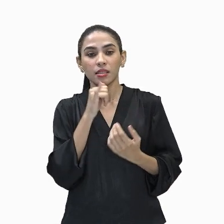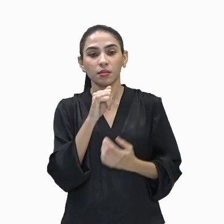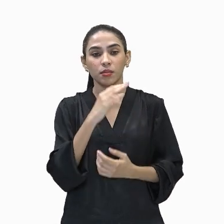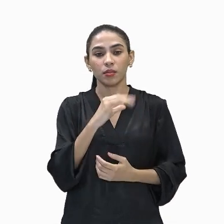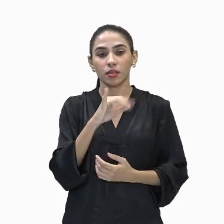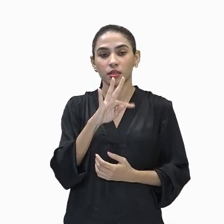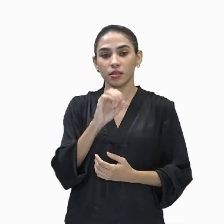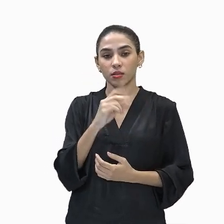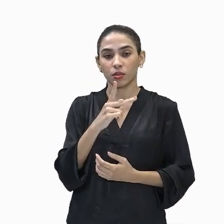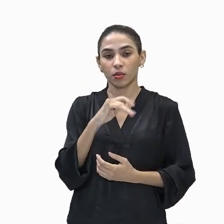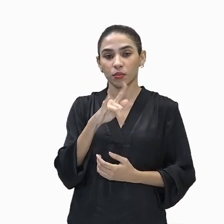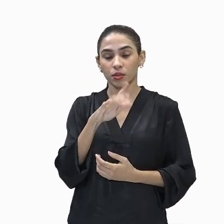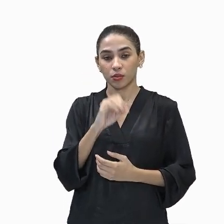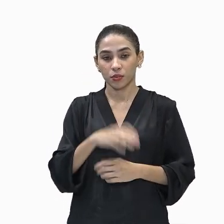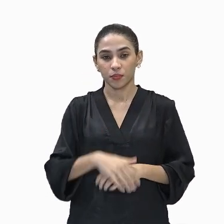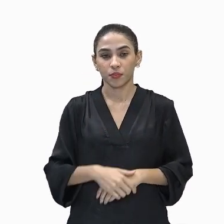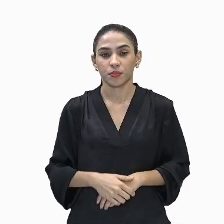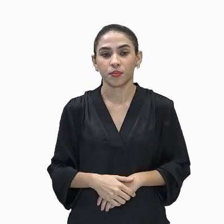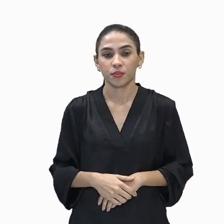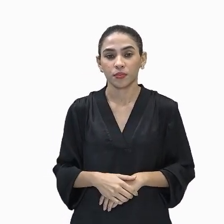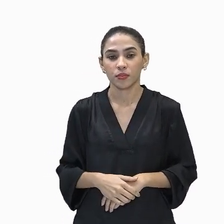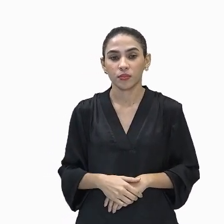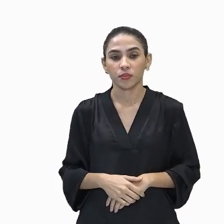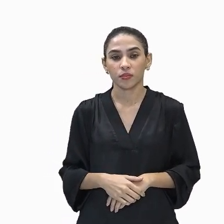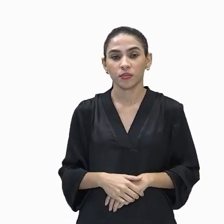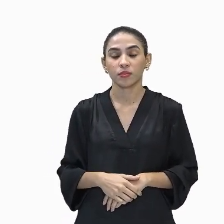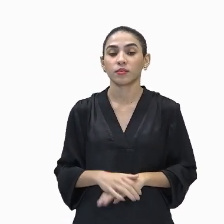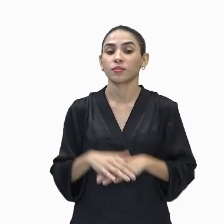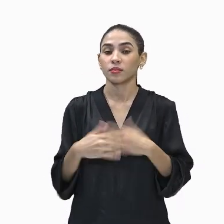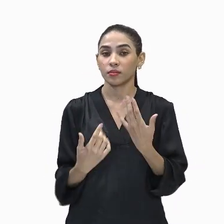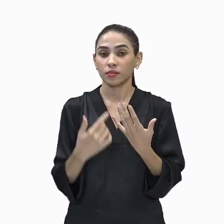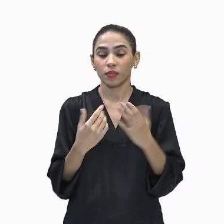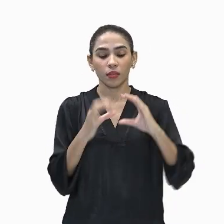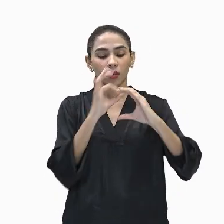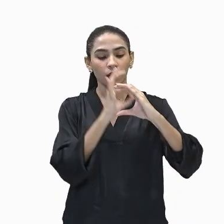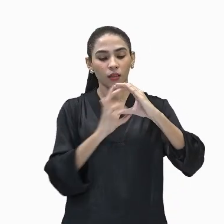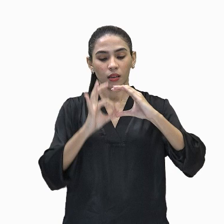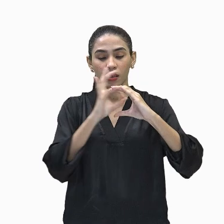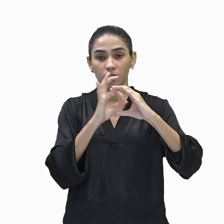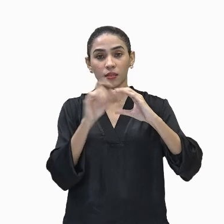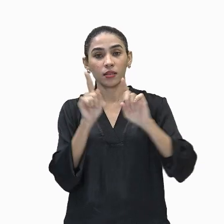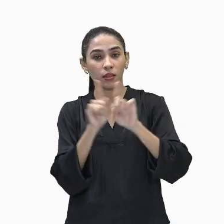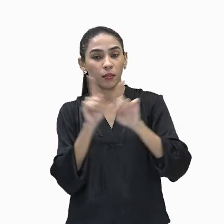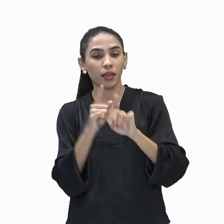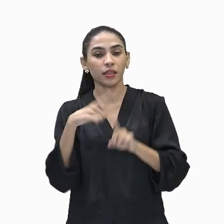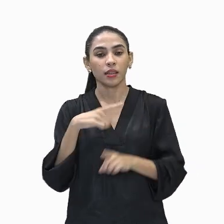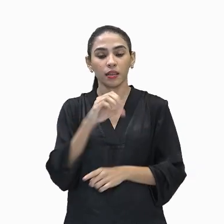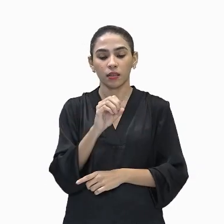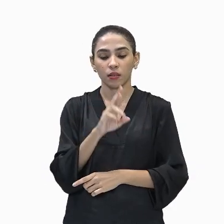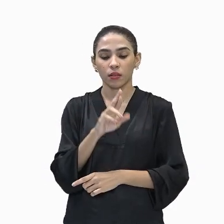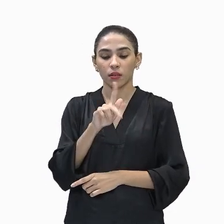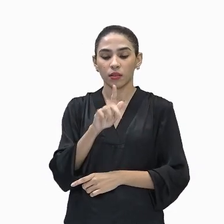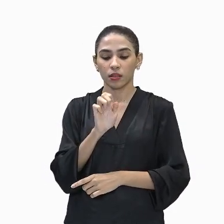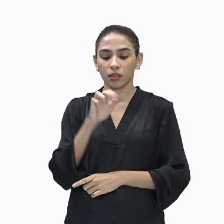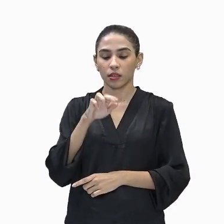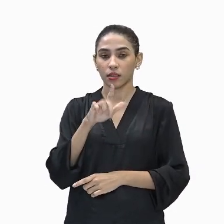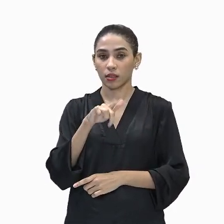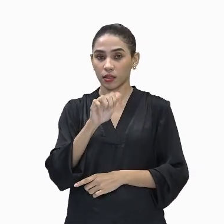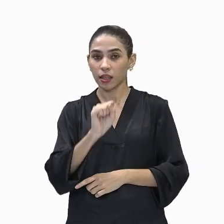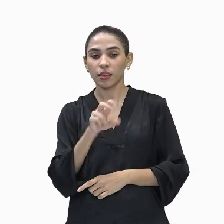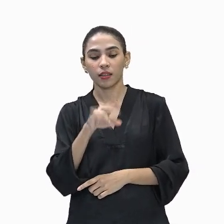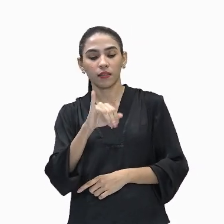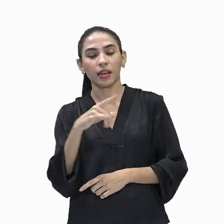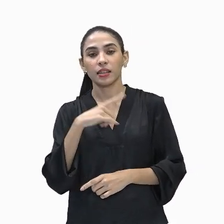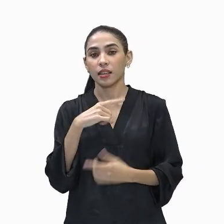do ciprócto, por exemplo, certo? Bom, essas células também terão ali organelas, né, que vão ter